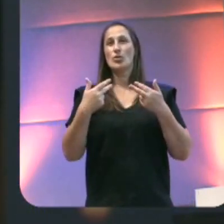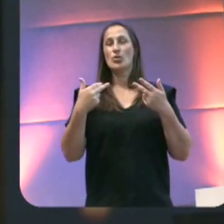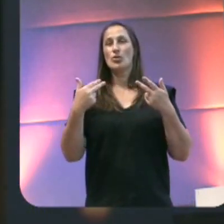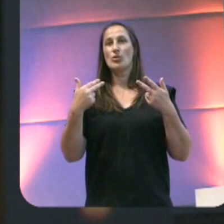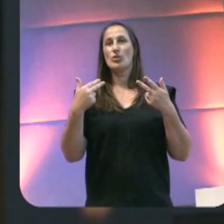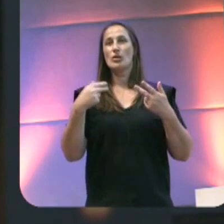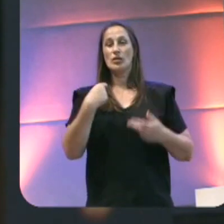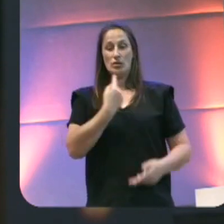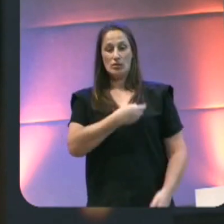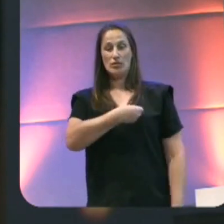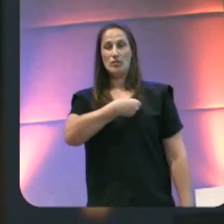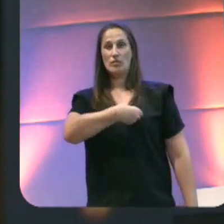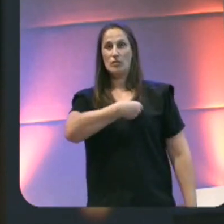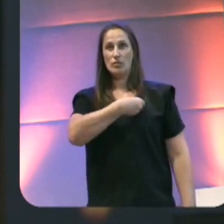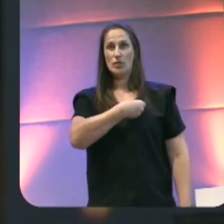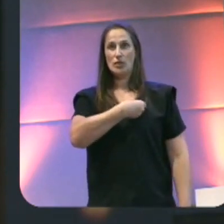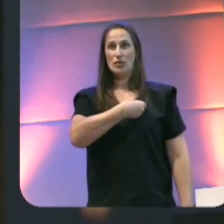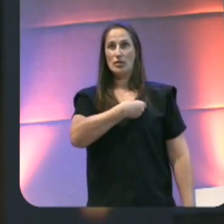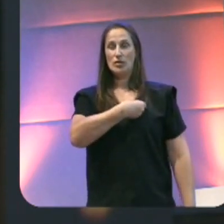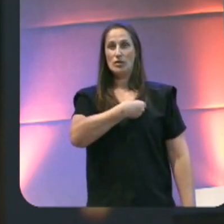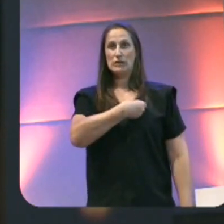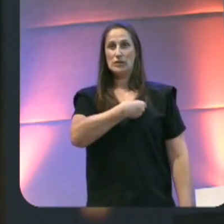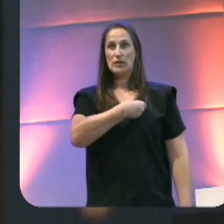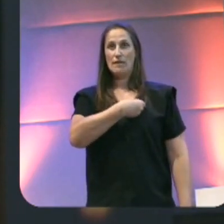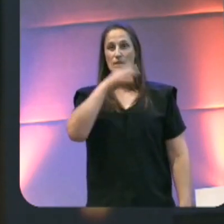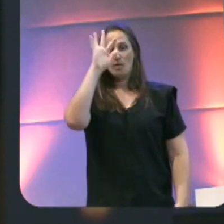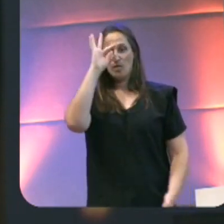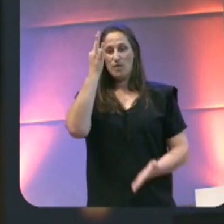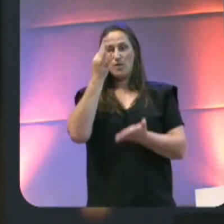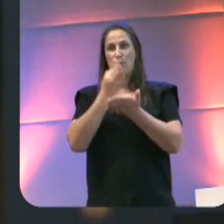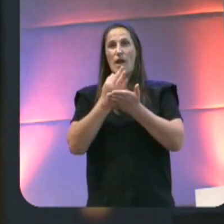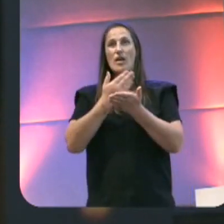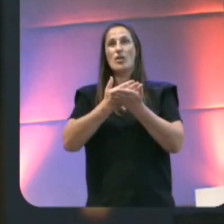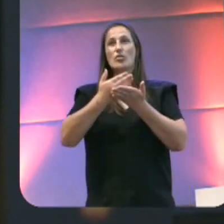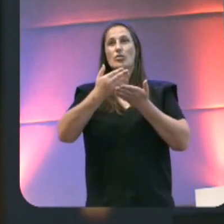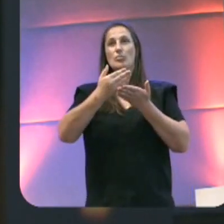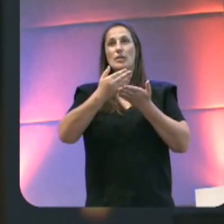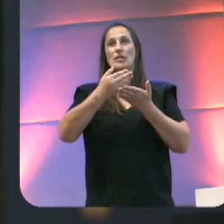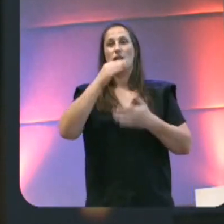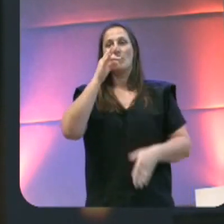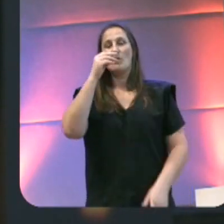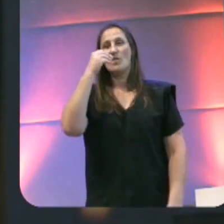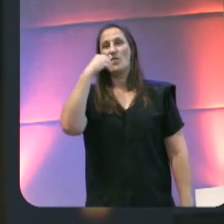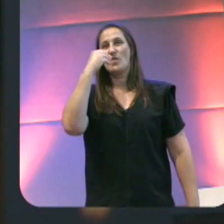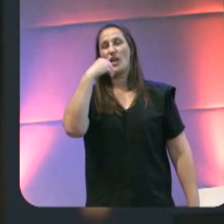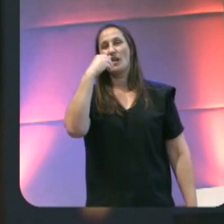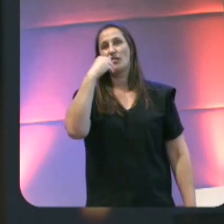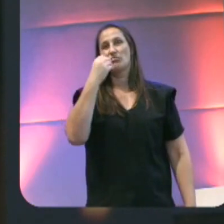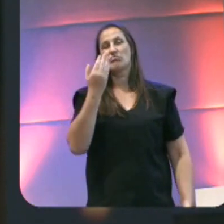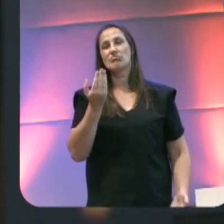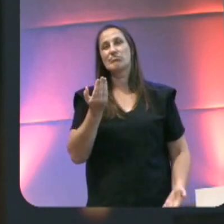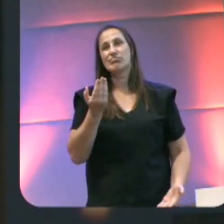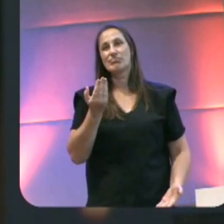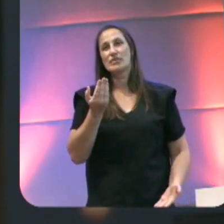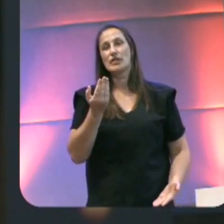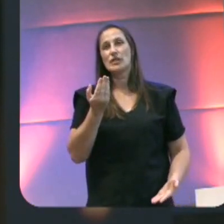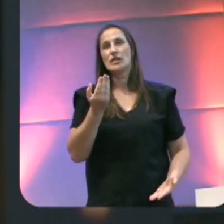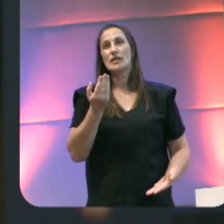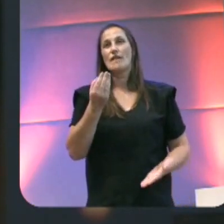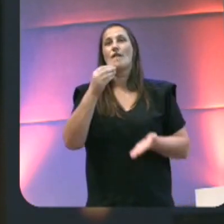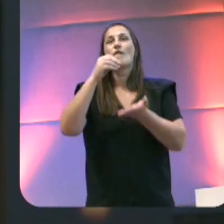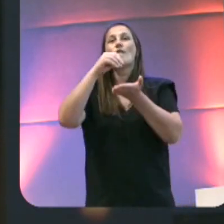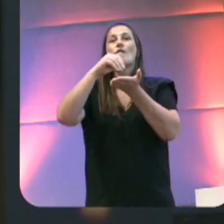situações que colocam em xeque a nossa fé, e parece que bem nessas horas, né, está faltando